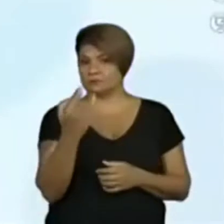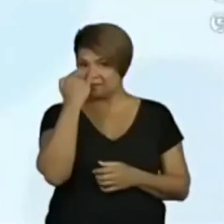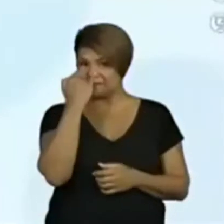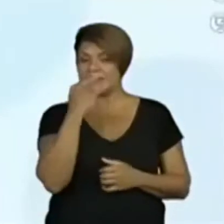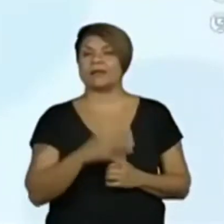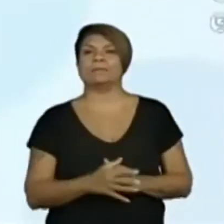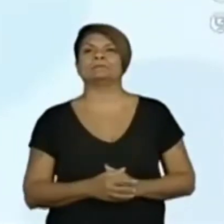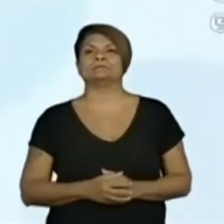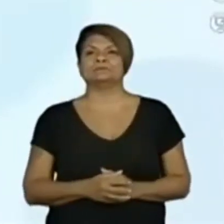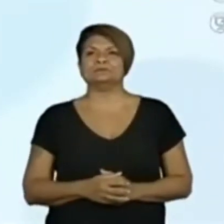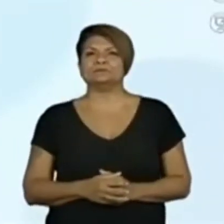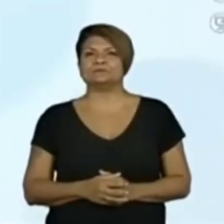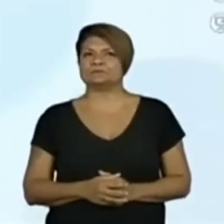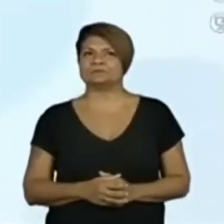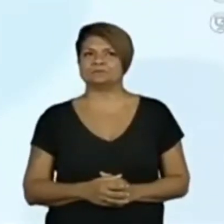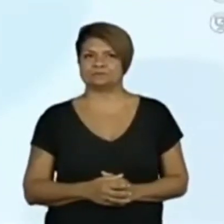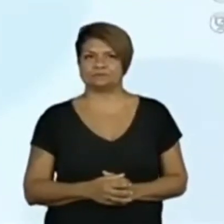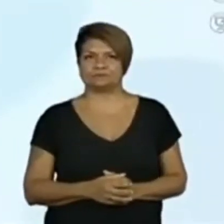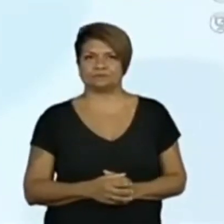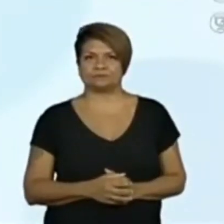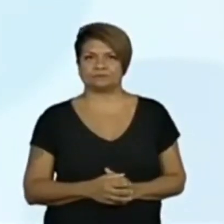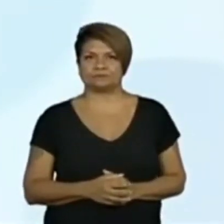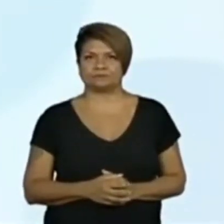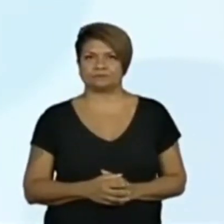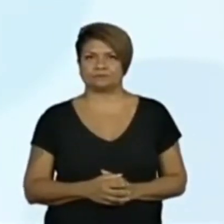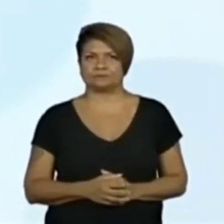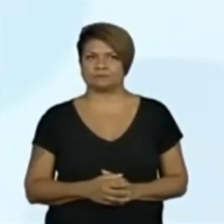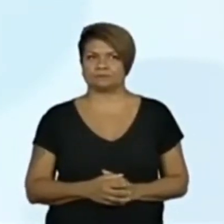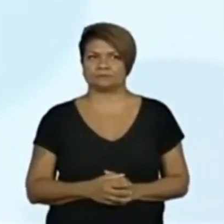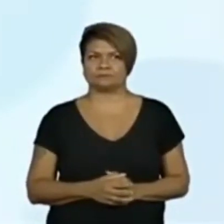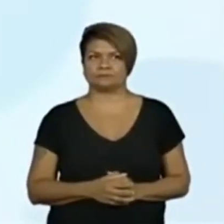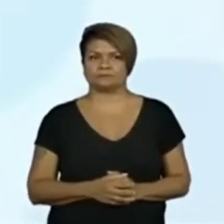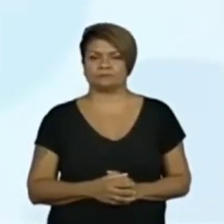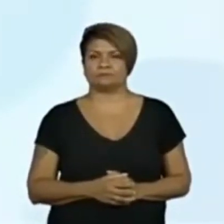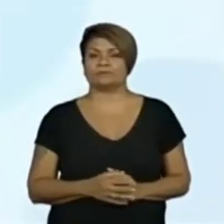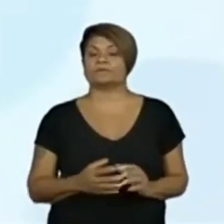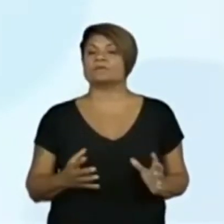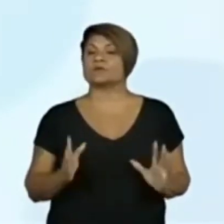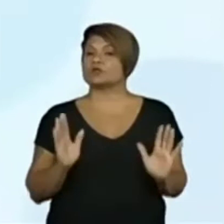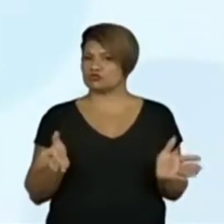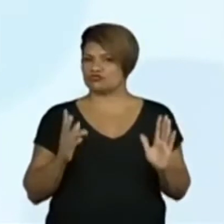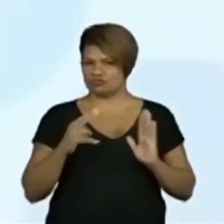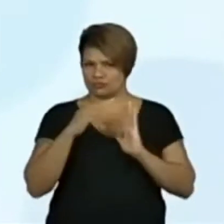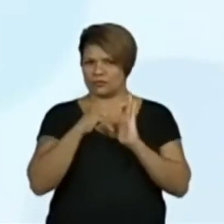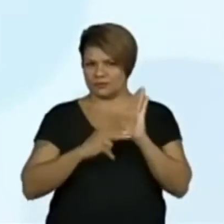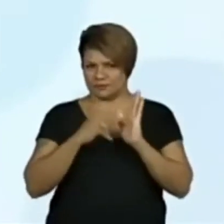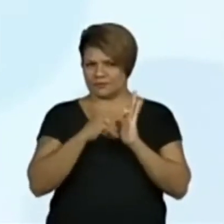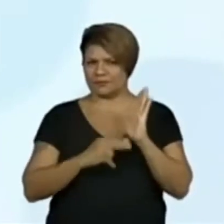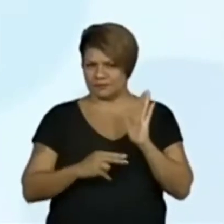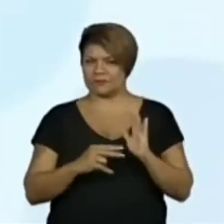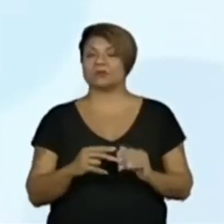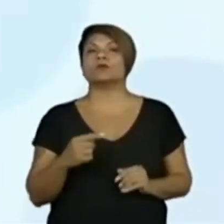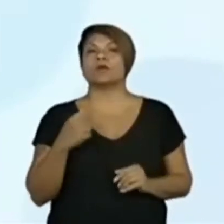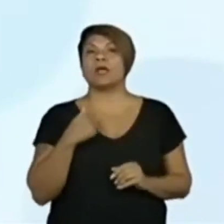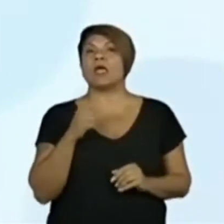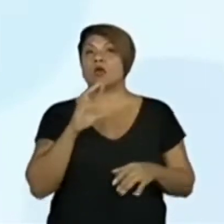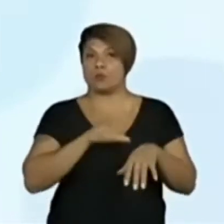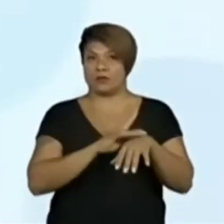desse trecho em que escrevemos, que realizamos a leitura, que é uma doença